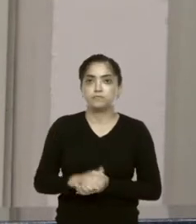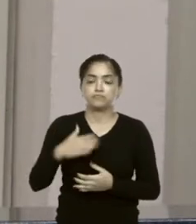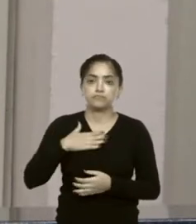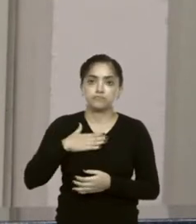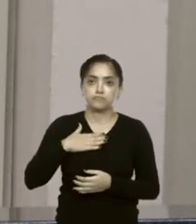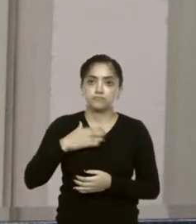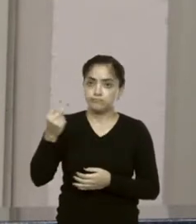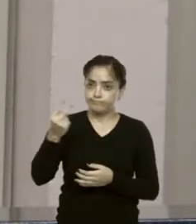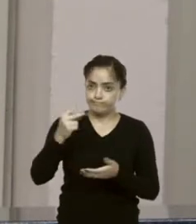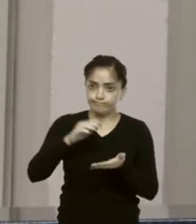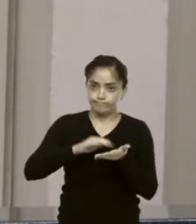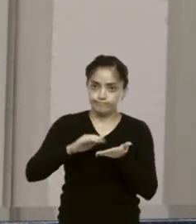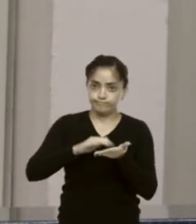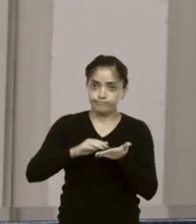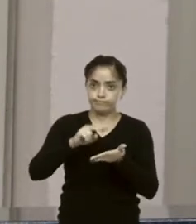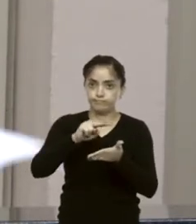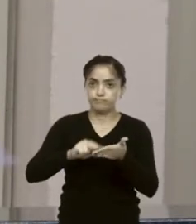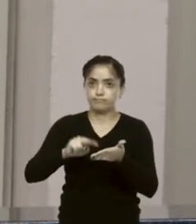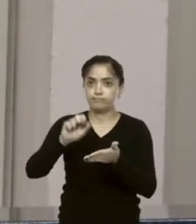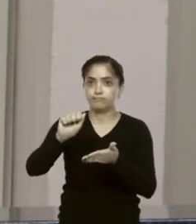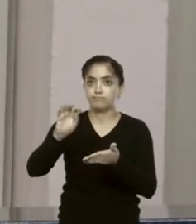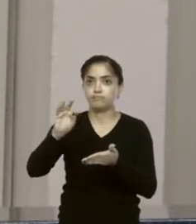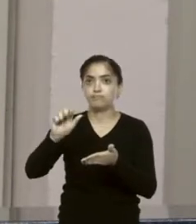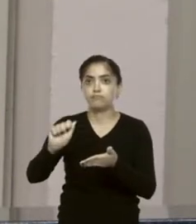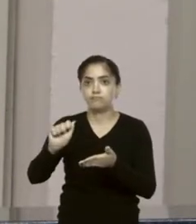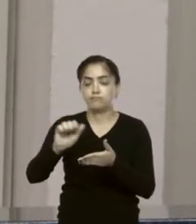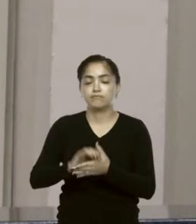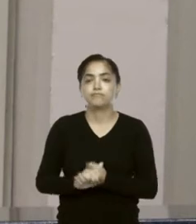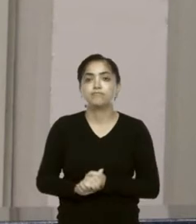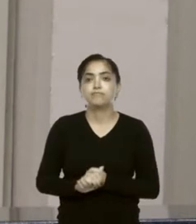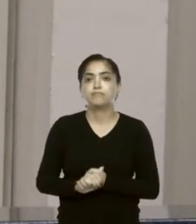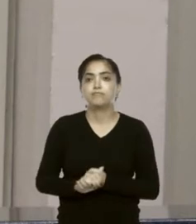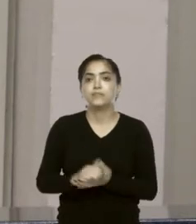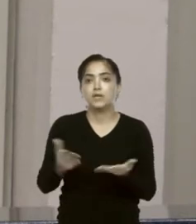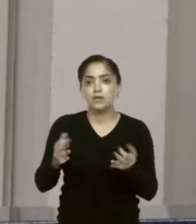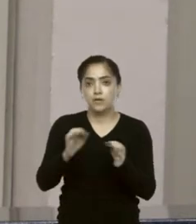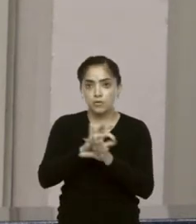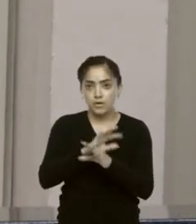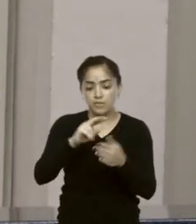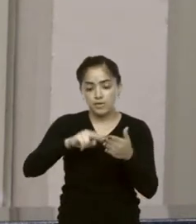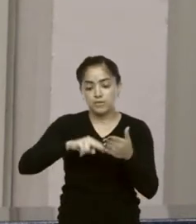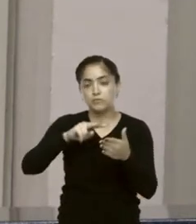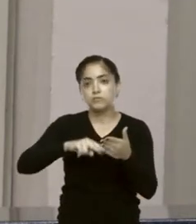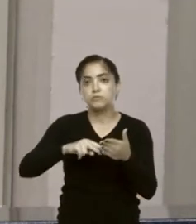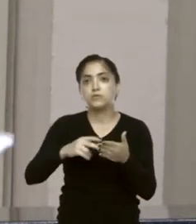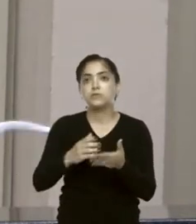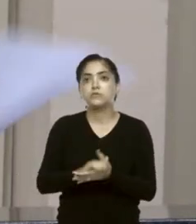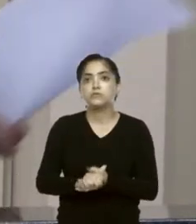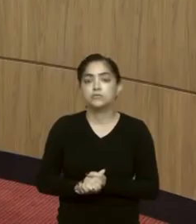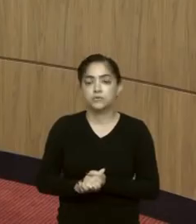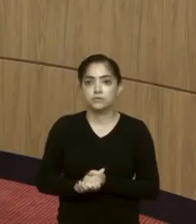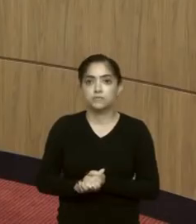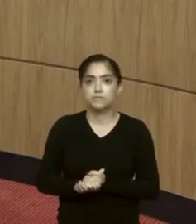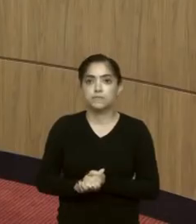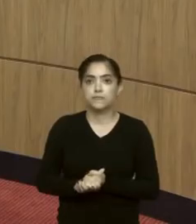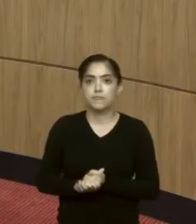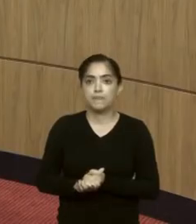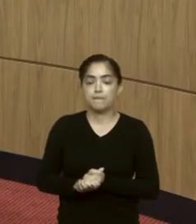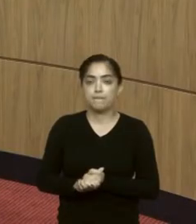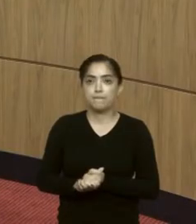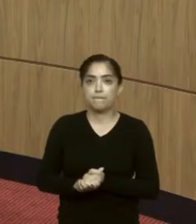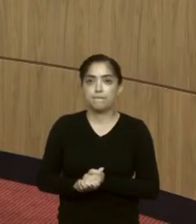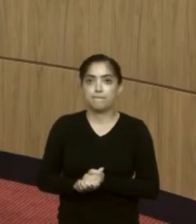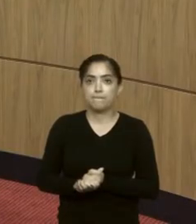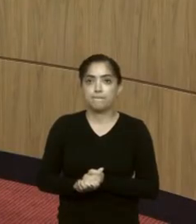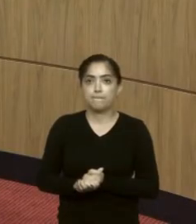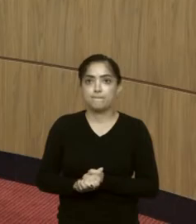o segundo secretário, lavrou a presente ata, que acabo de proceder à sua leitura, senhor presidente.